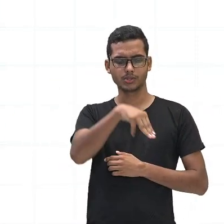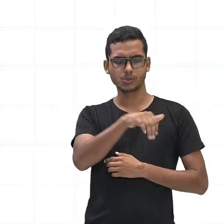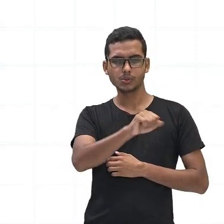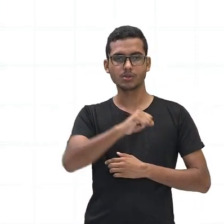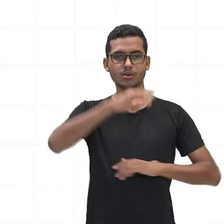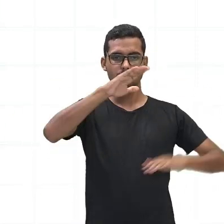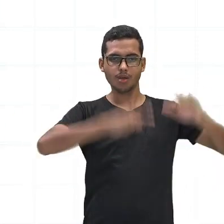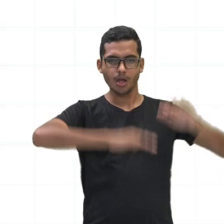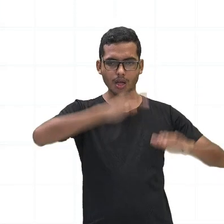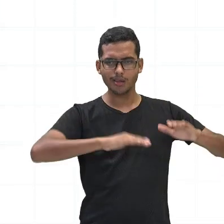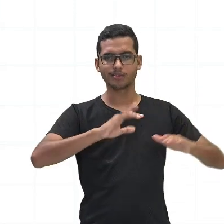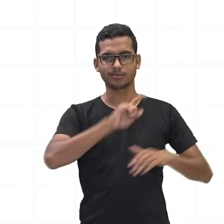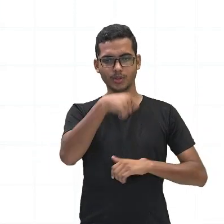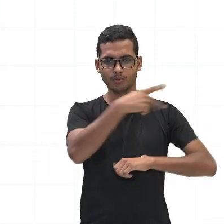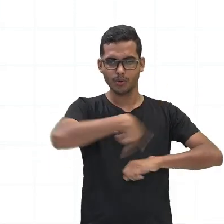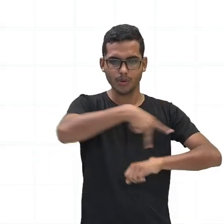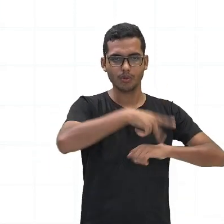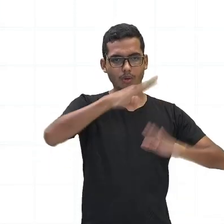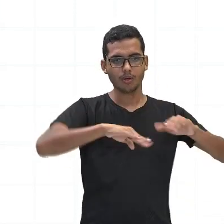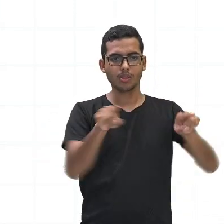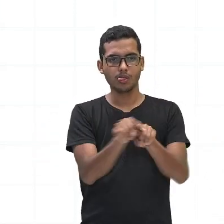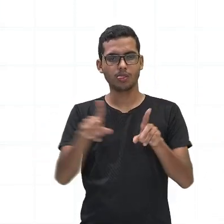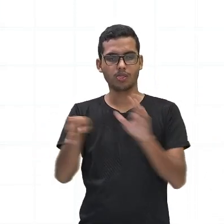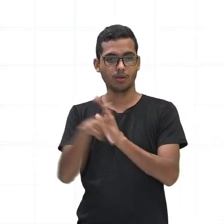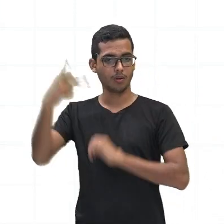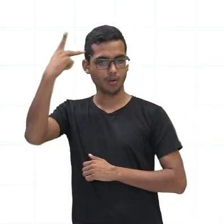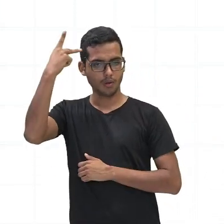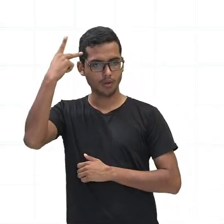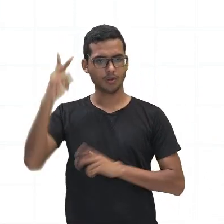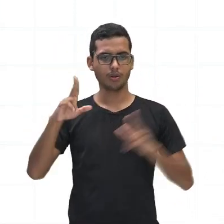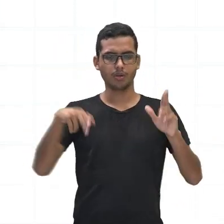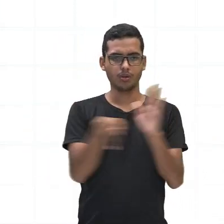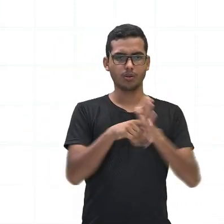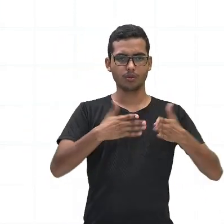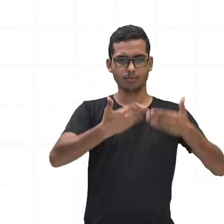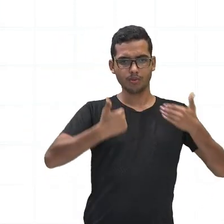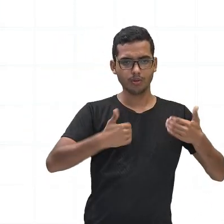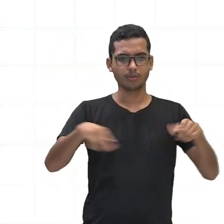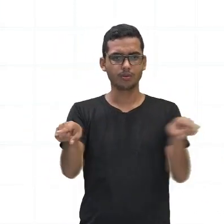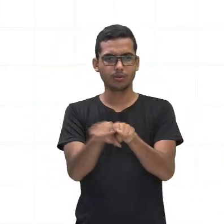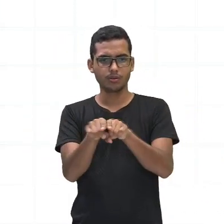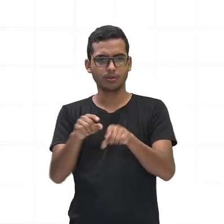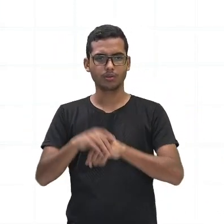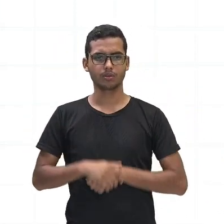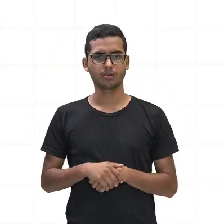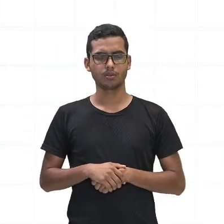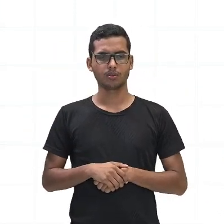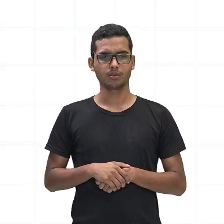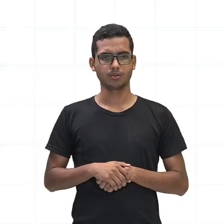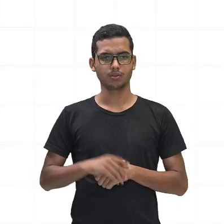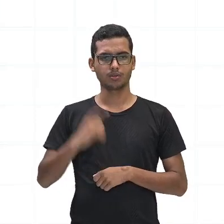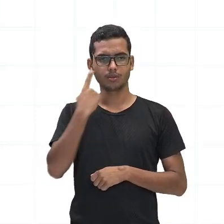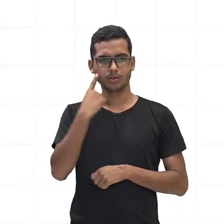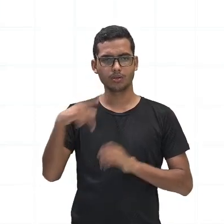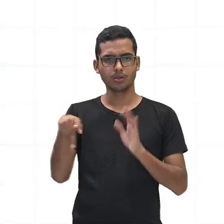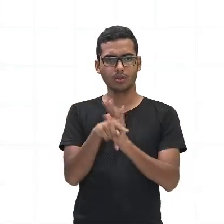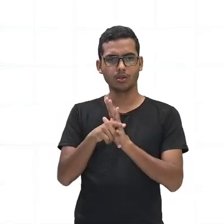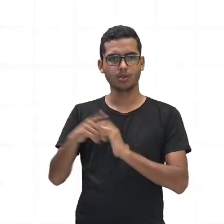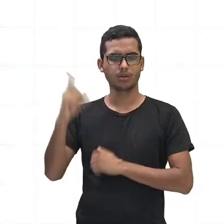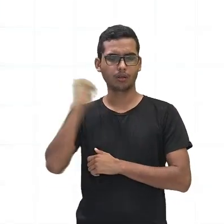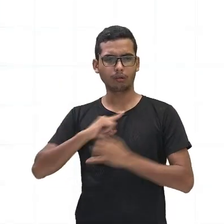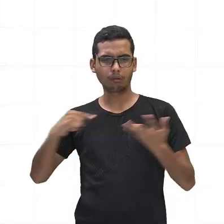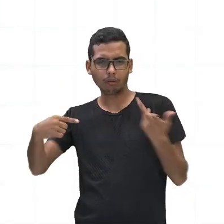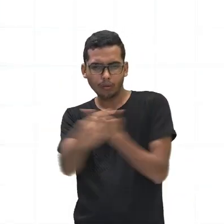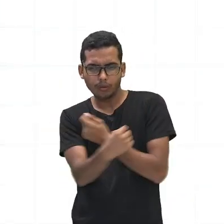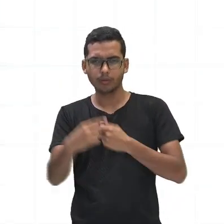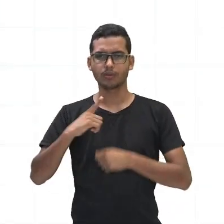tem o mesmo IDH ali do Panamá, Minas Gerais, com Irã, Macedônia do Norte, com relação ao Espírito Santo, entre outros.